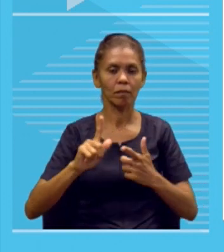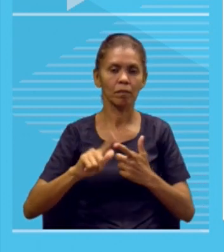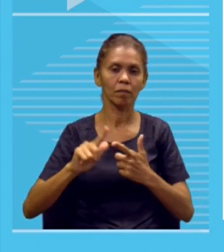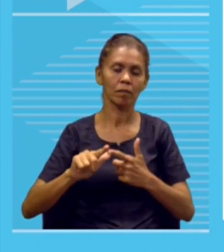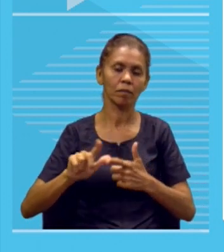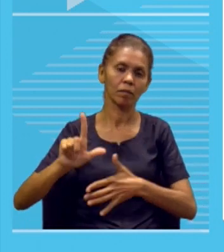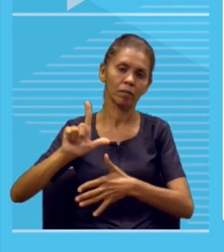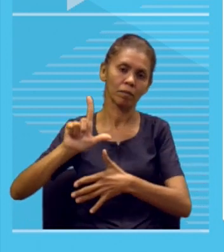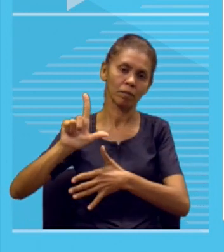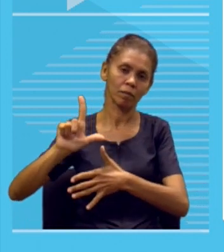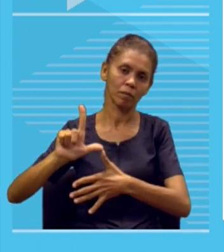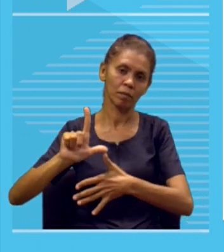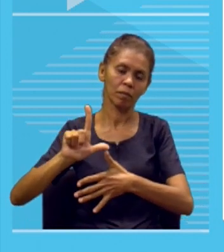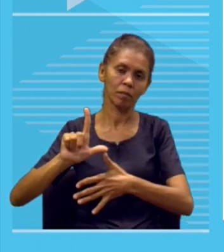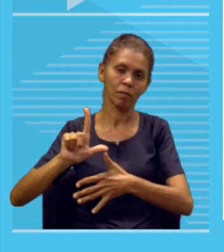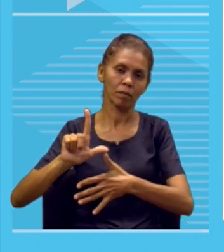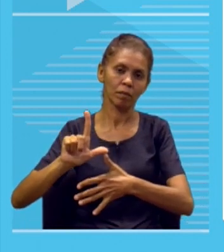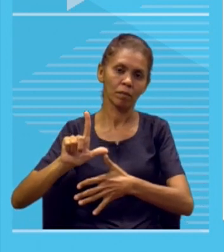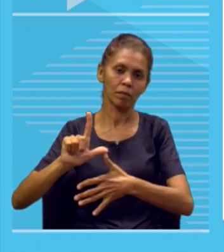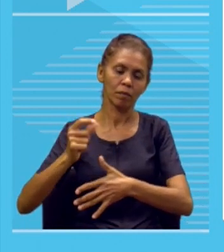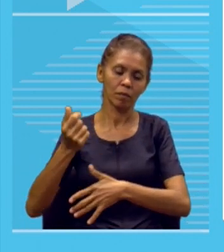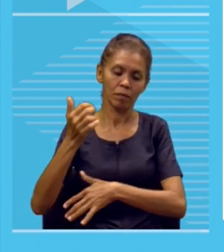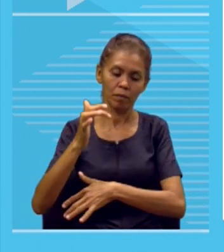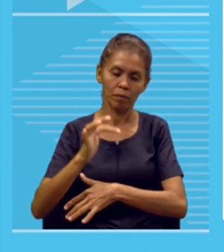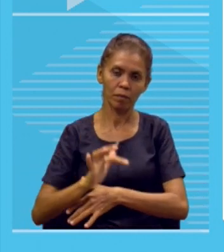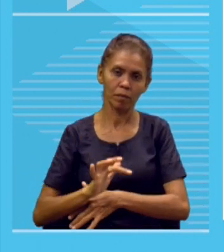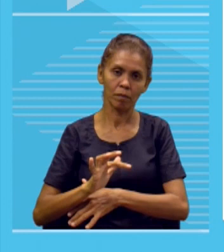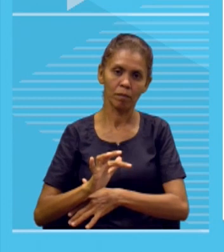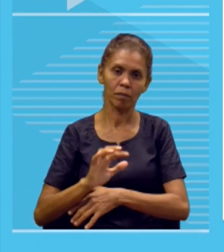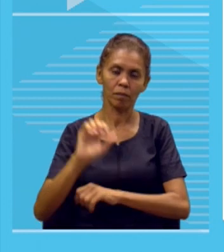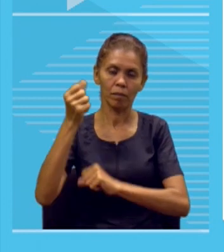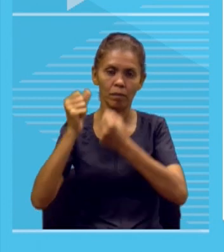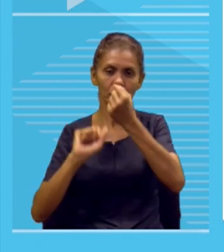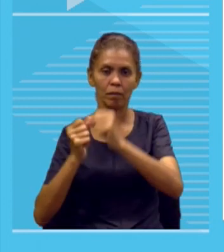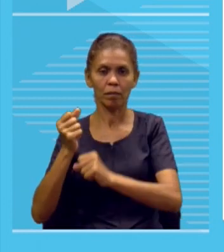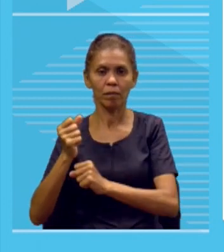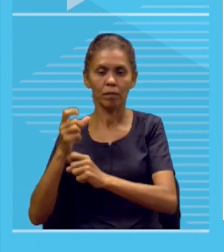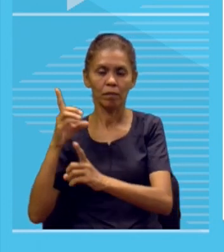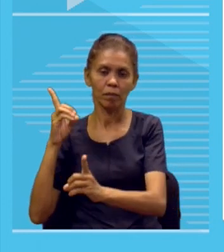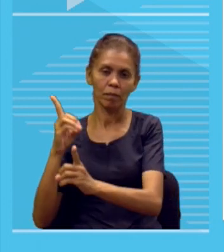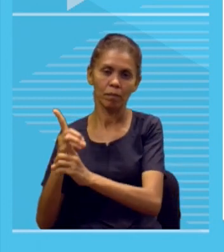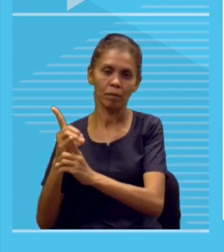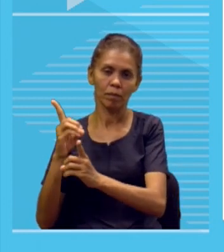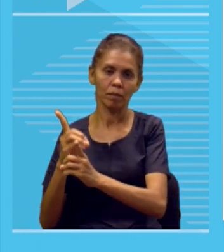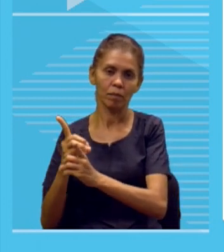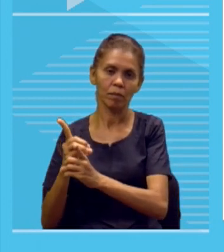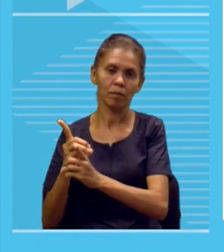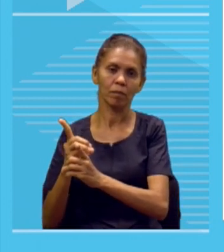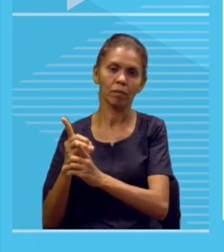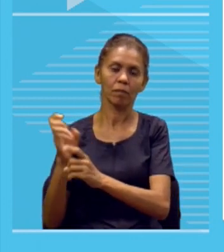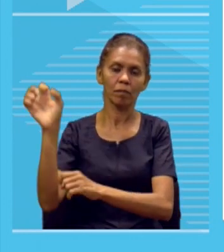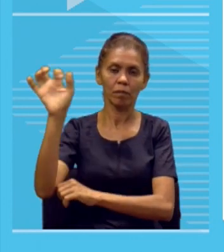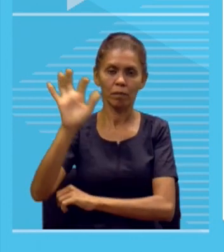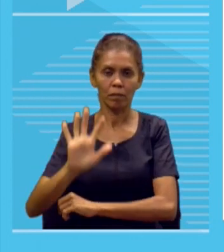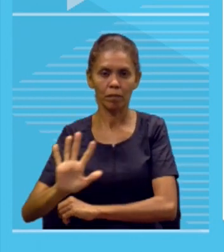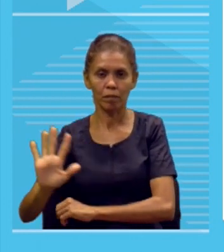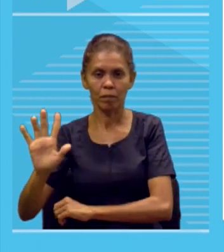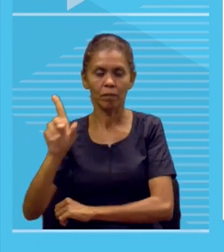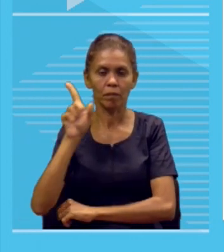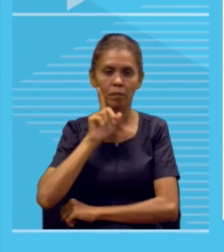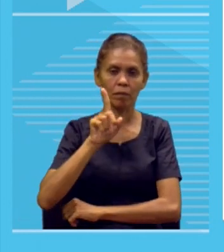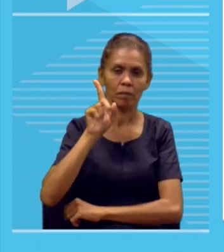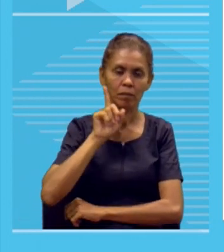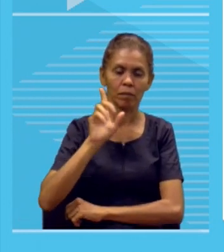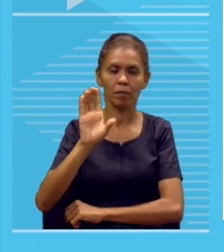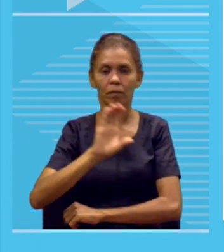todo, é muito mais barata do que a fábrica que está na Europa, nos Estados Unidos ou no Canadá, gente. Então, olha aí também